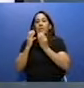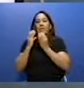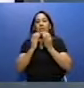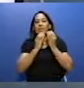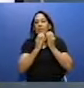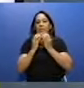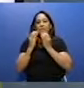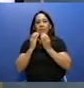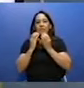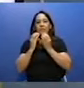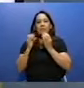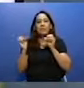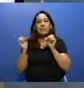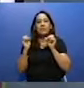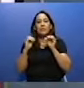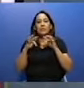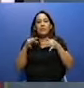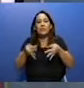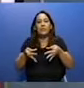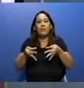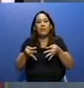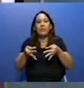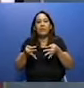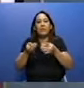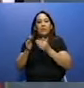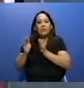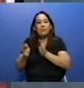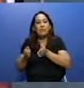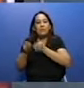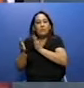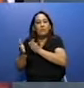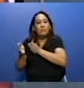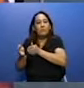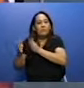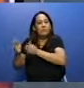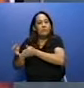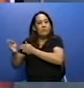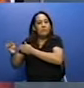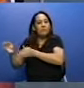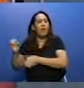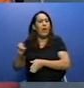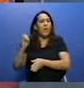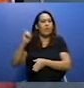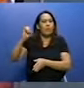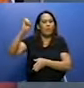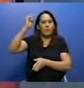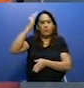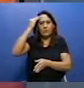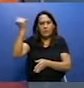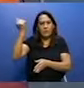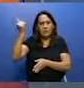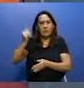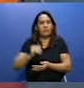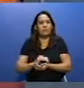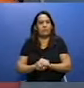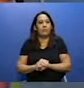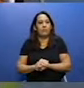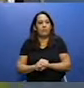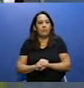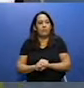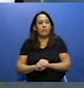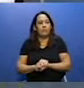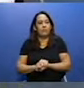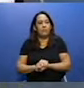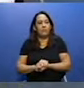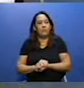termina o motivo da minha sequência. Isso é muito importante saber. Muita criança não sabe, vai